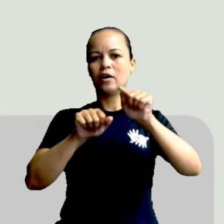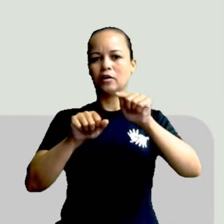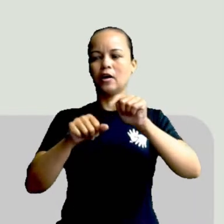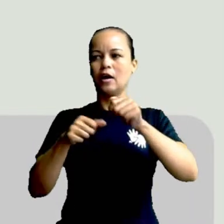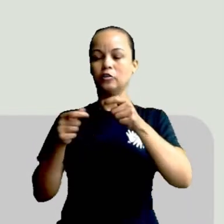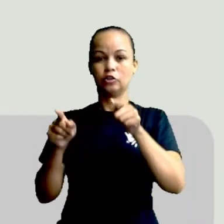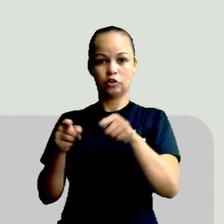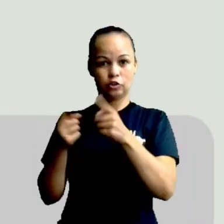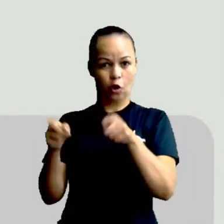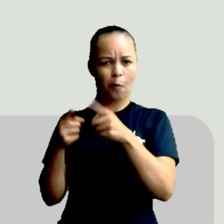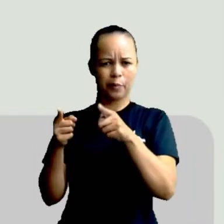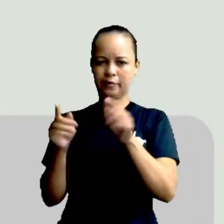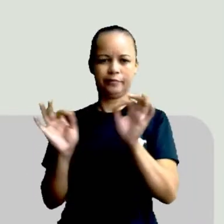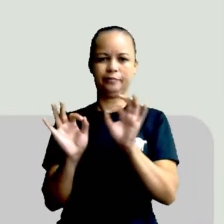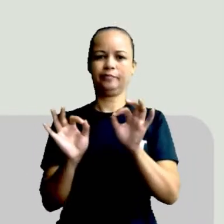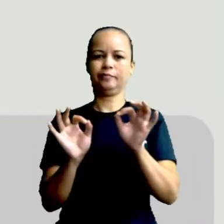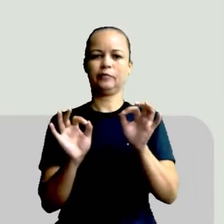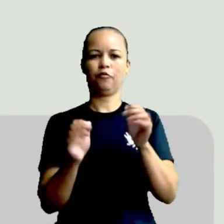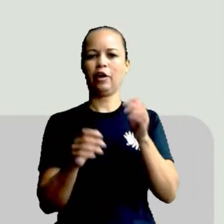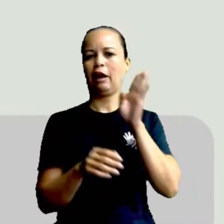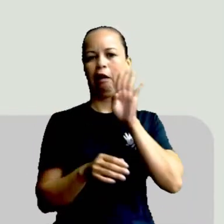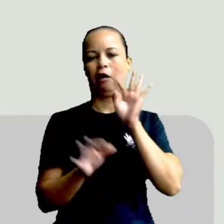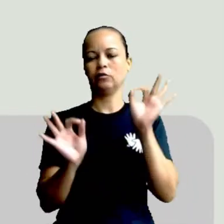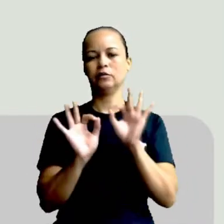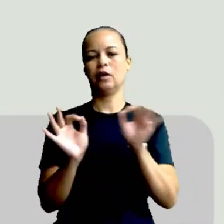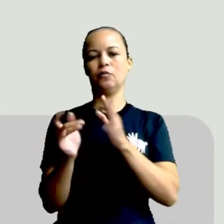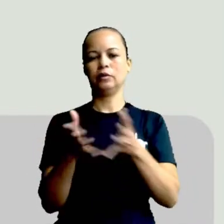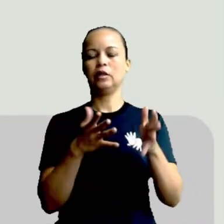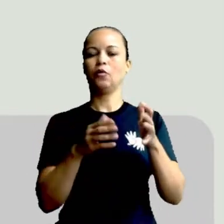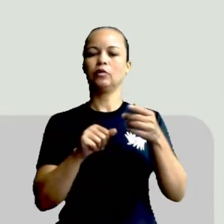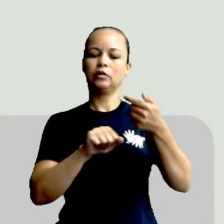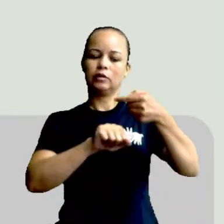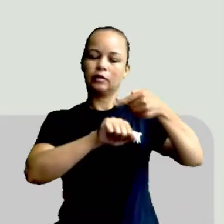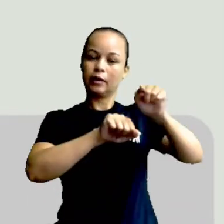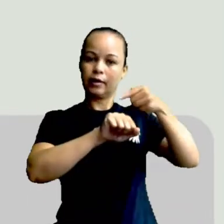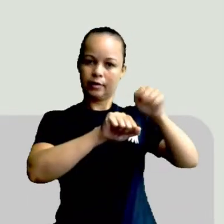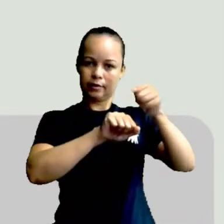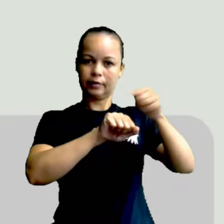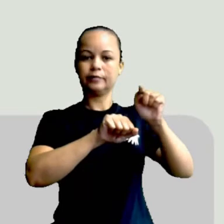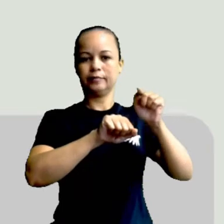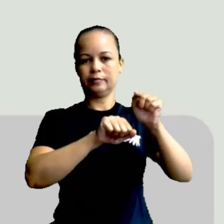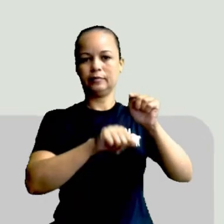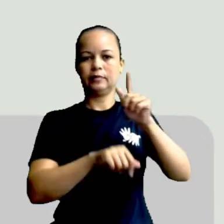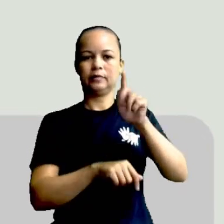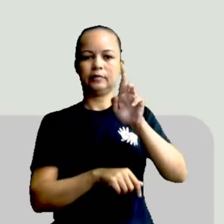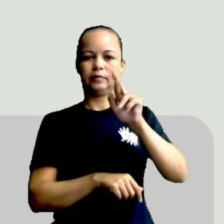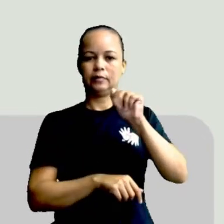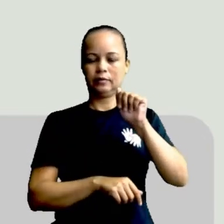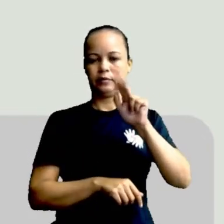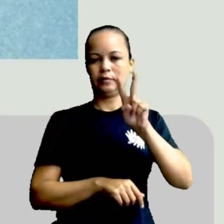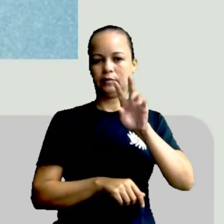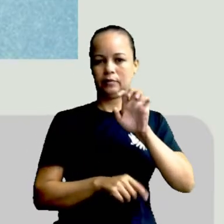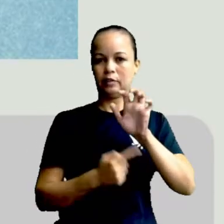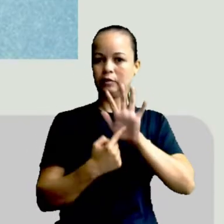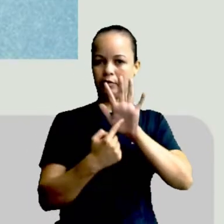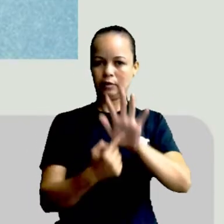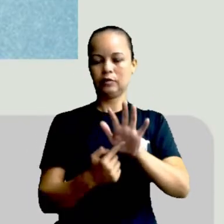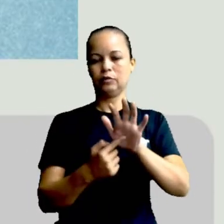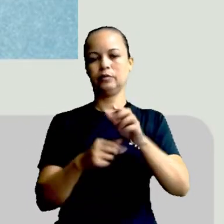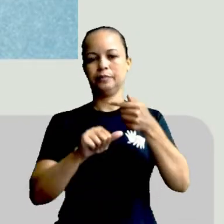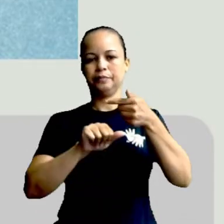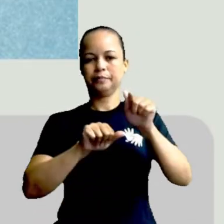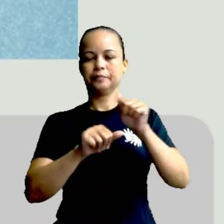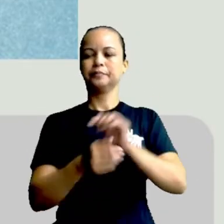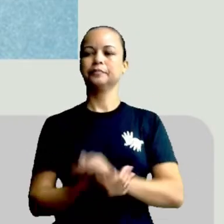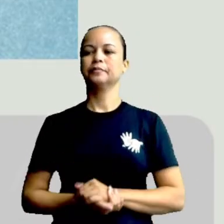usa a crase vou a praça é escrito com um sinal grave o sinal indicativo de crase